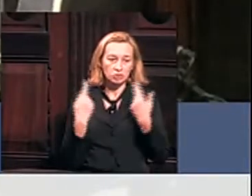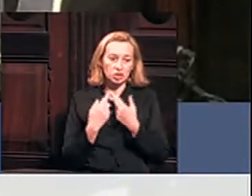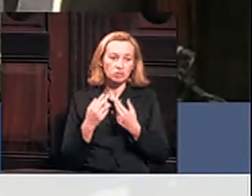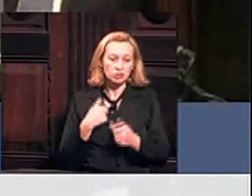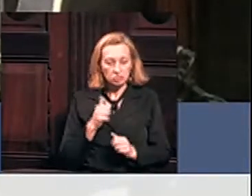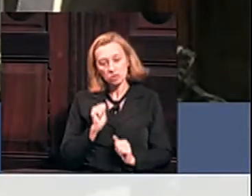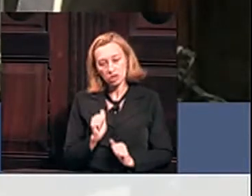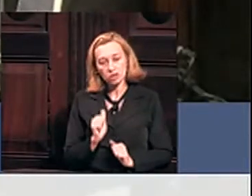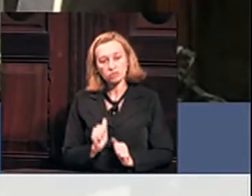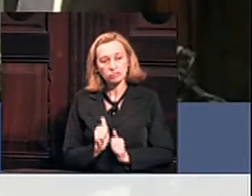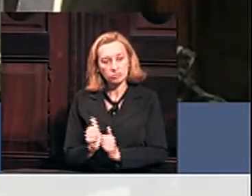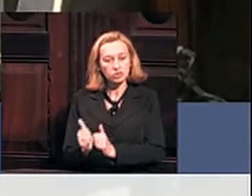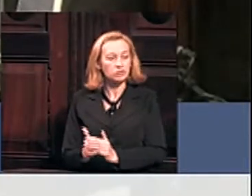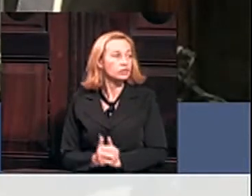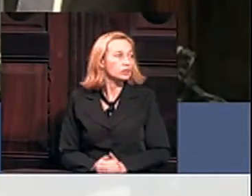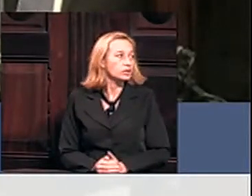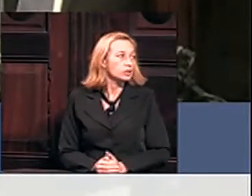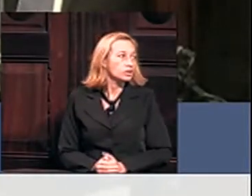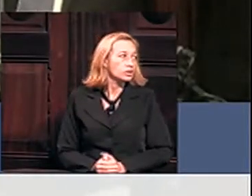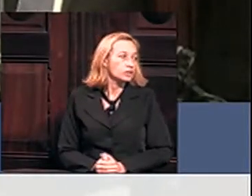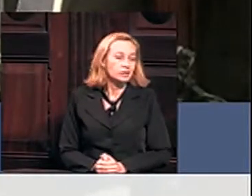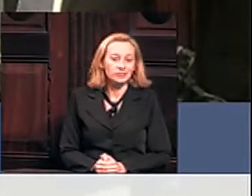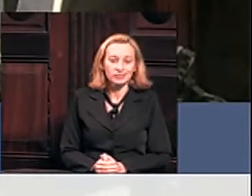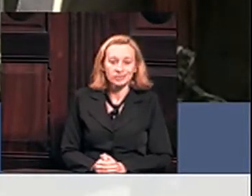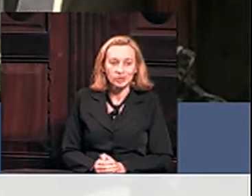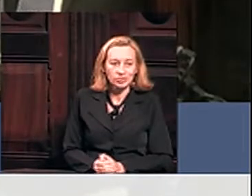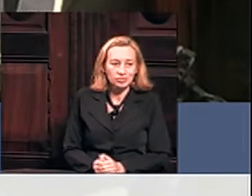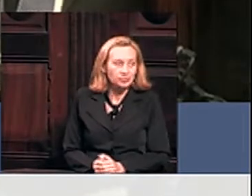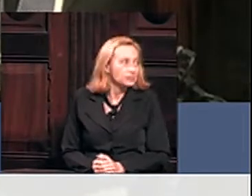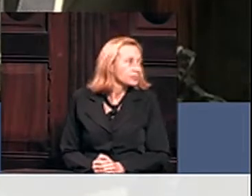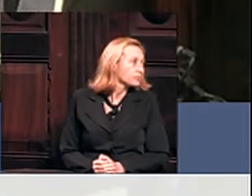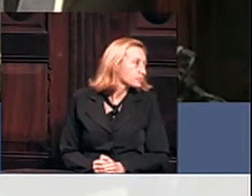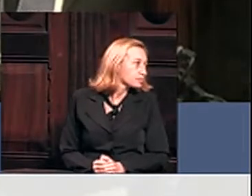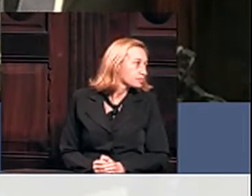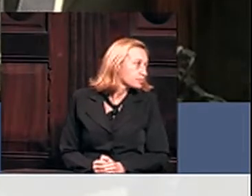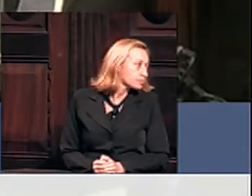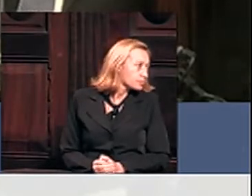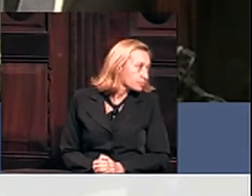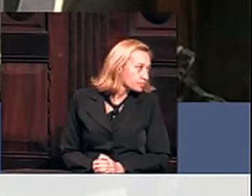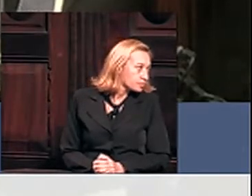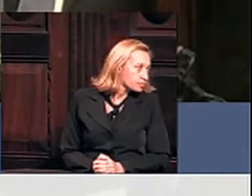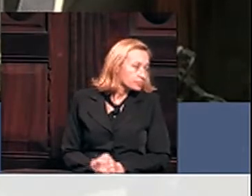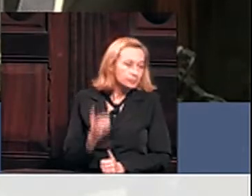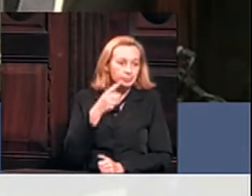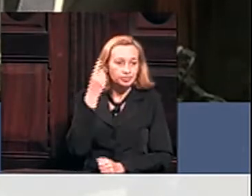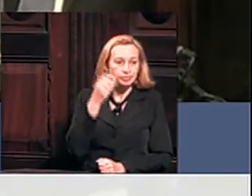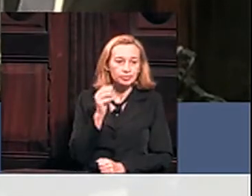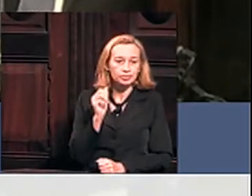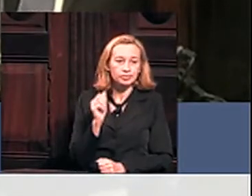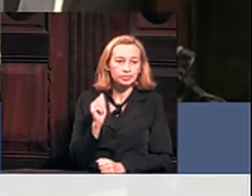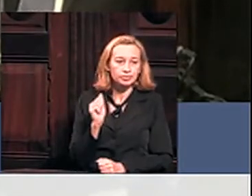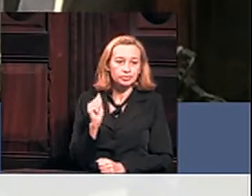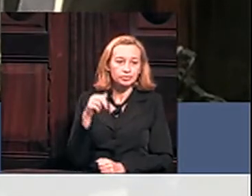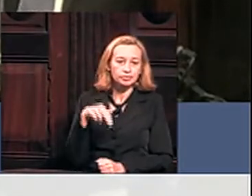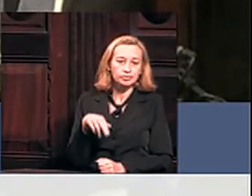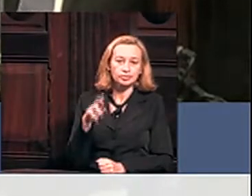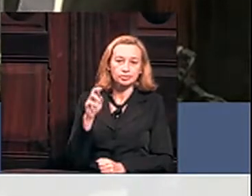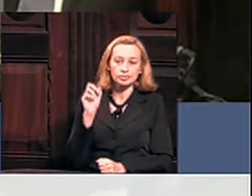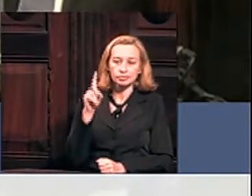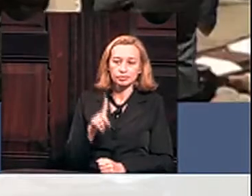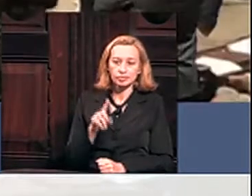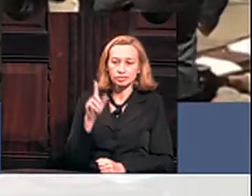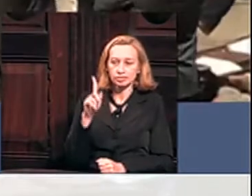O problema é que o deputado falou que eu também estou presidindo a Comissão de Justiça. Deputado André Lazzaroni.